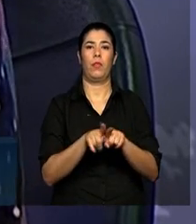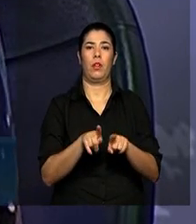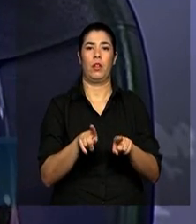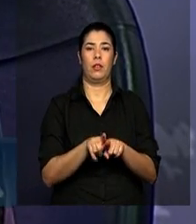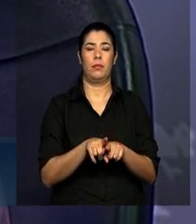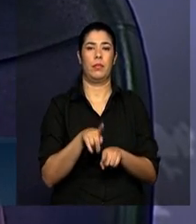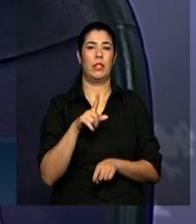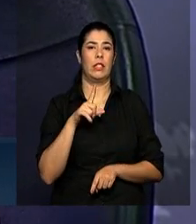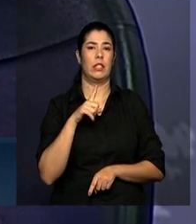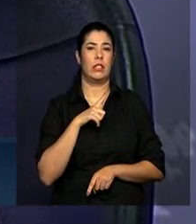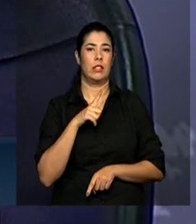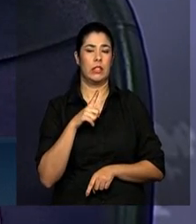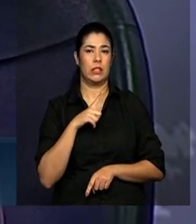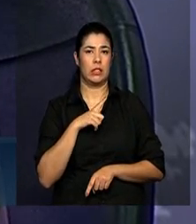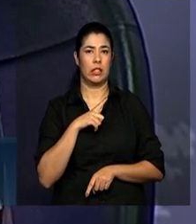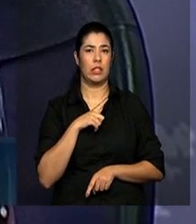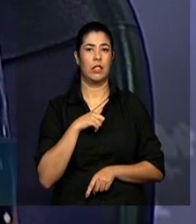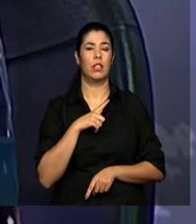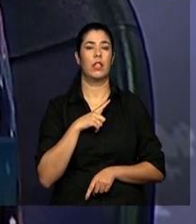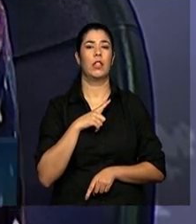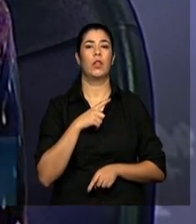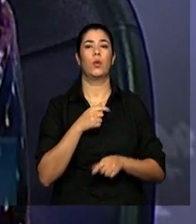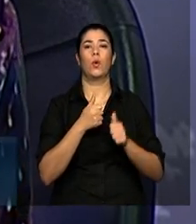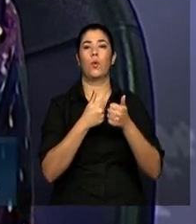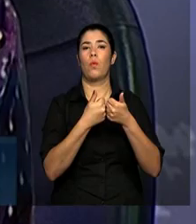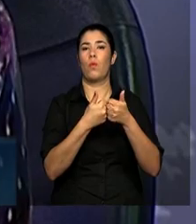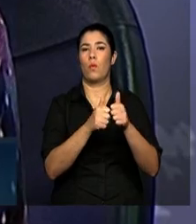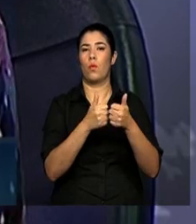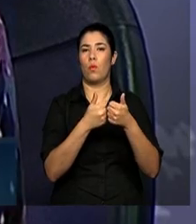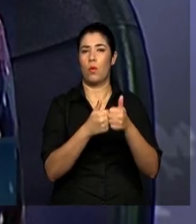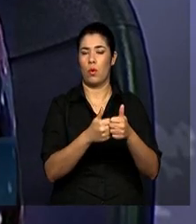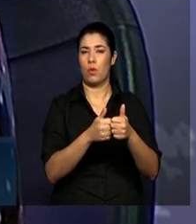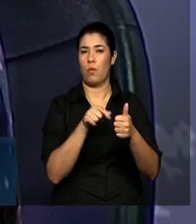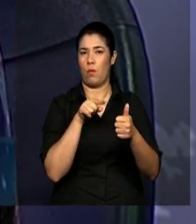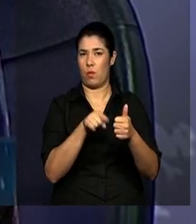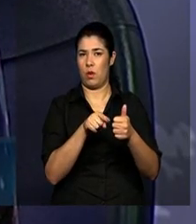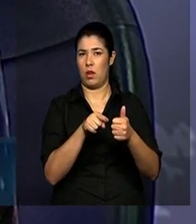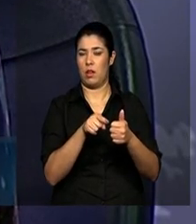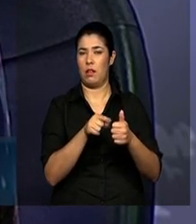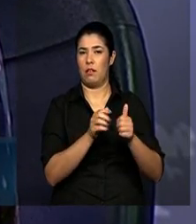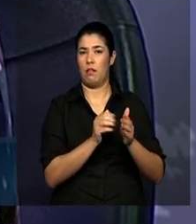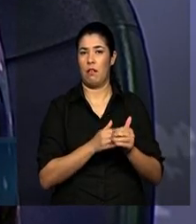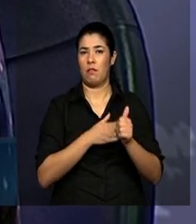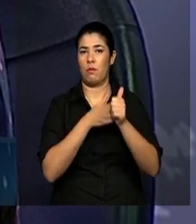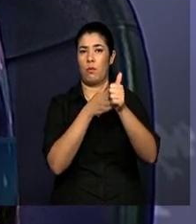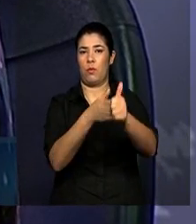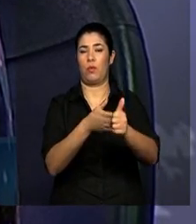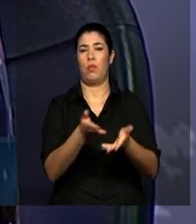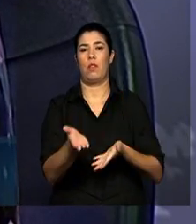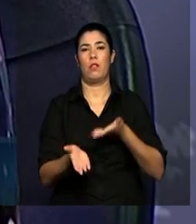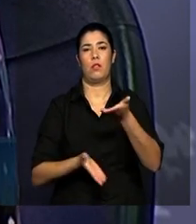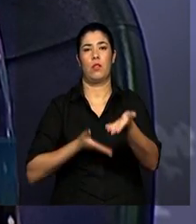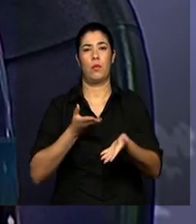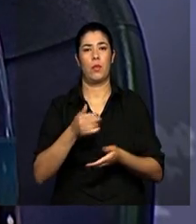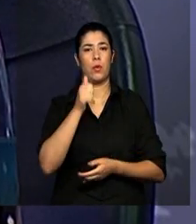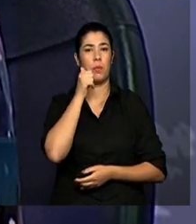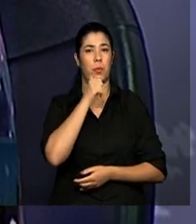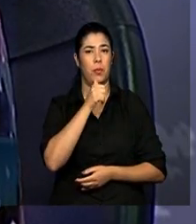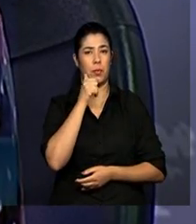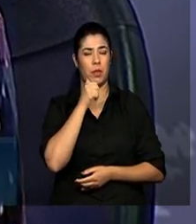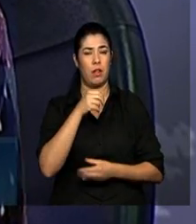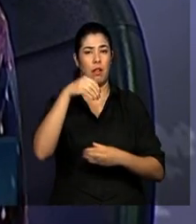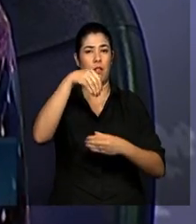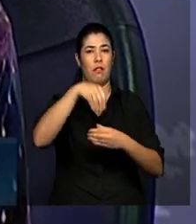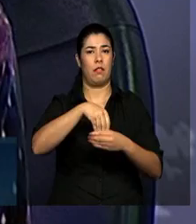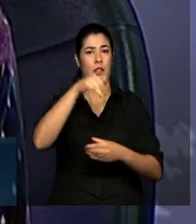os ônibus que levam para as mulheres do campo e da floresta os